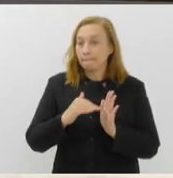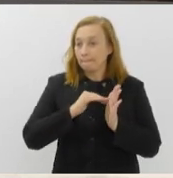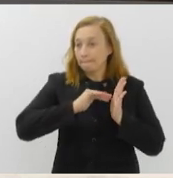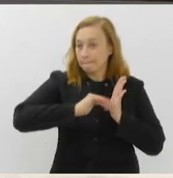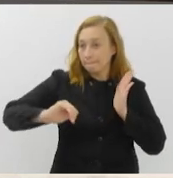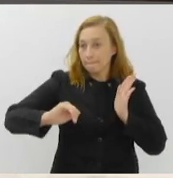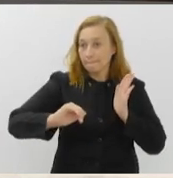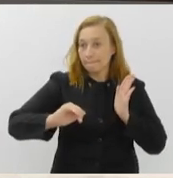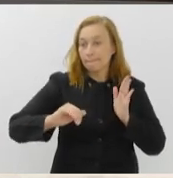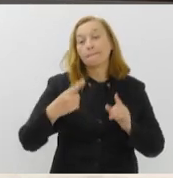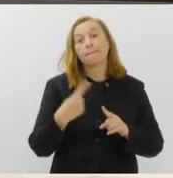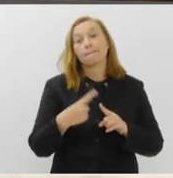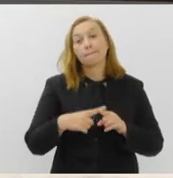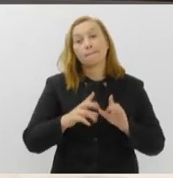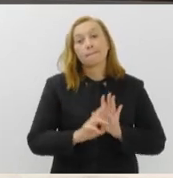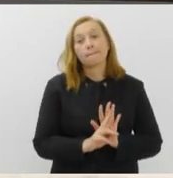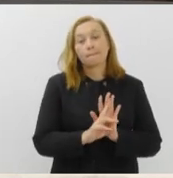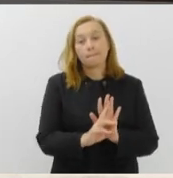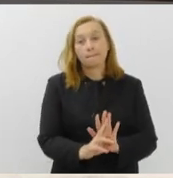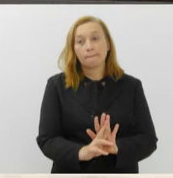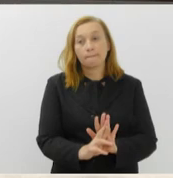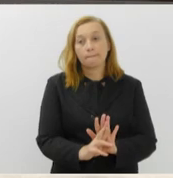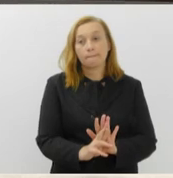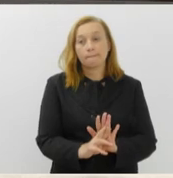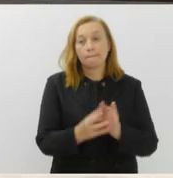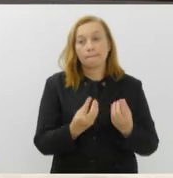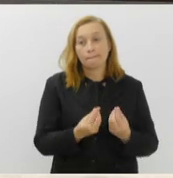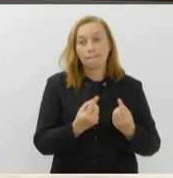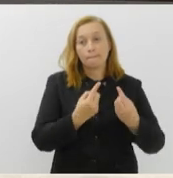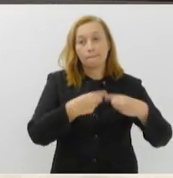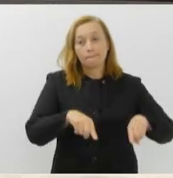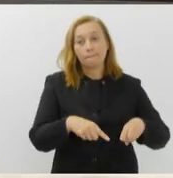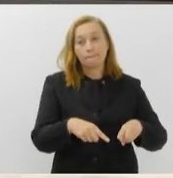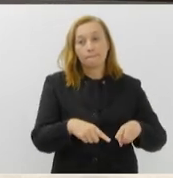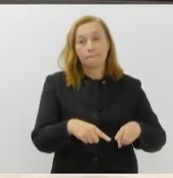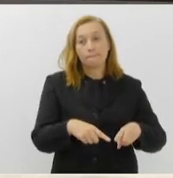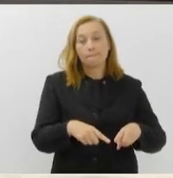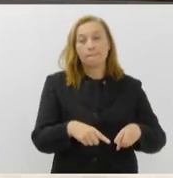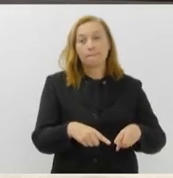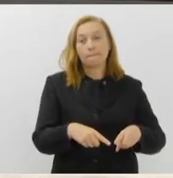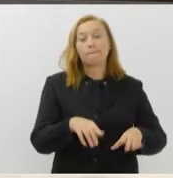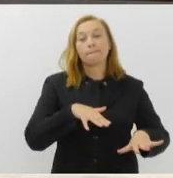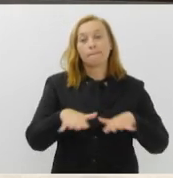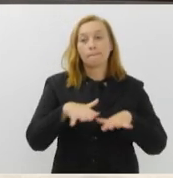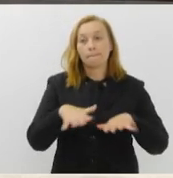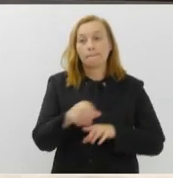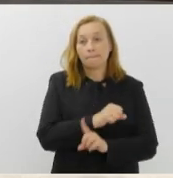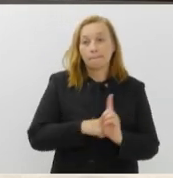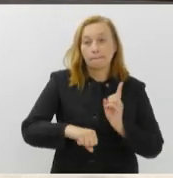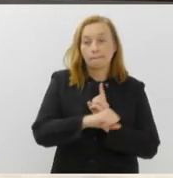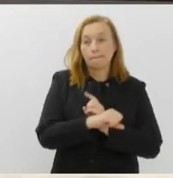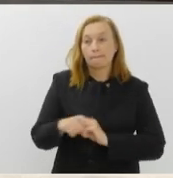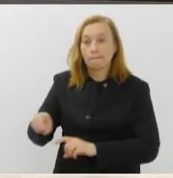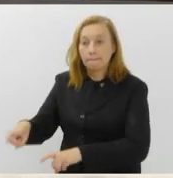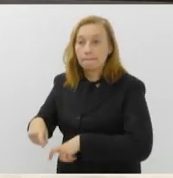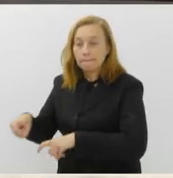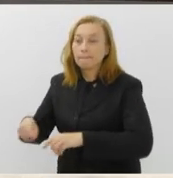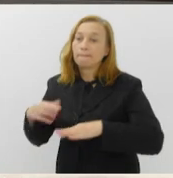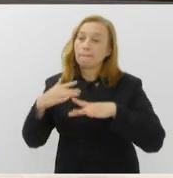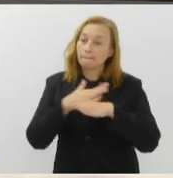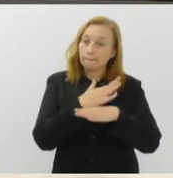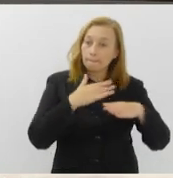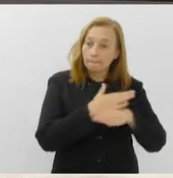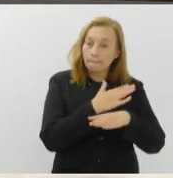né, porque ele representa um verdadeiro ataque aos movimentos sociais do campo, da cidade,